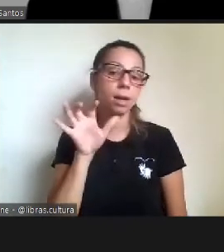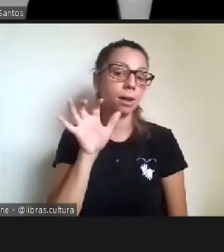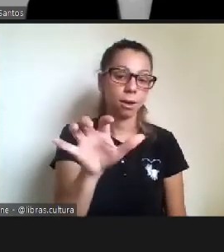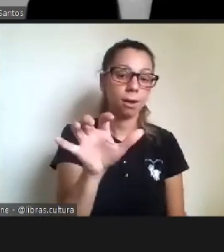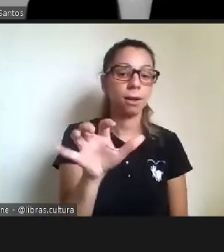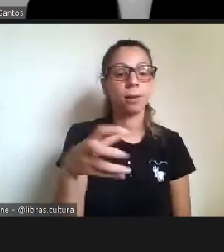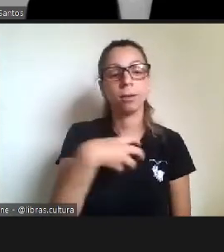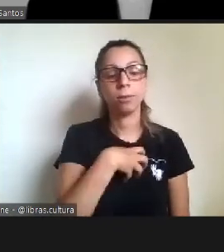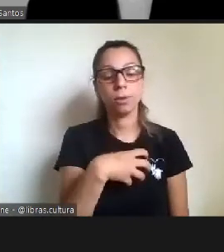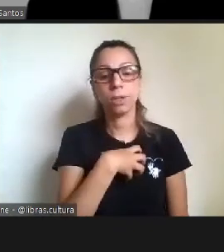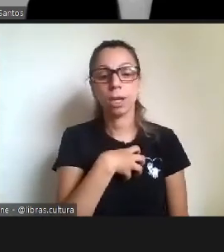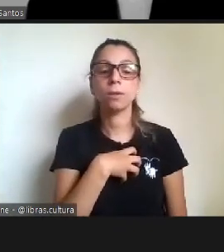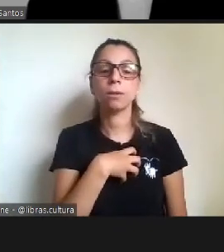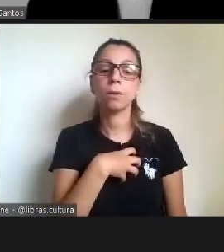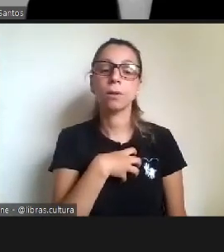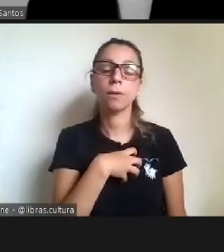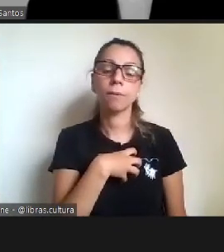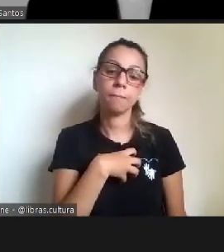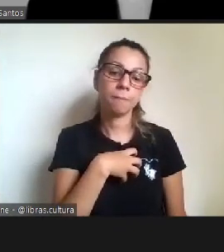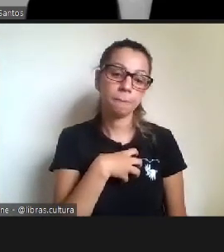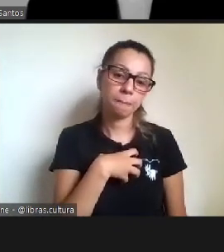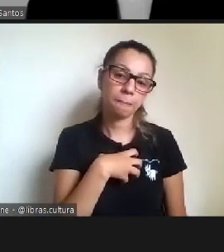uma certa maneira, aquilo que era